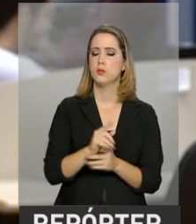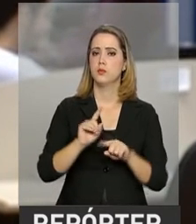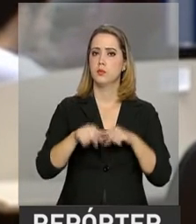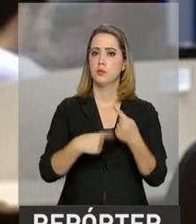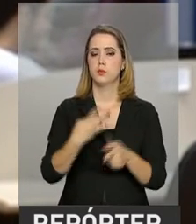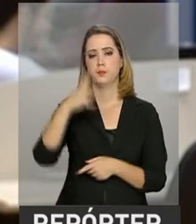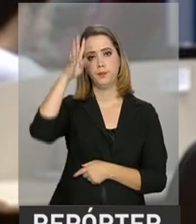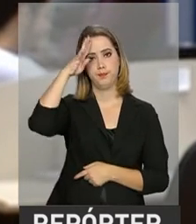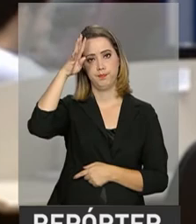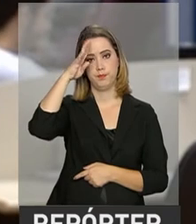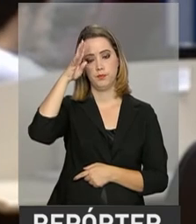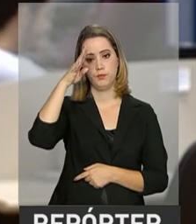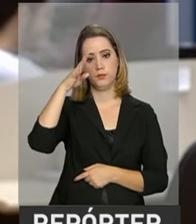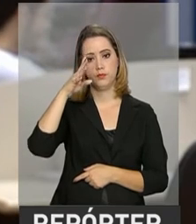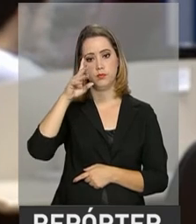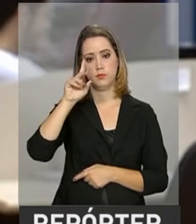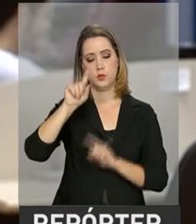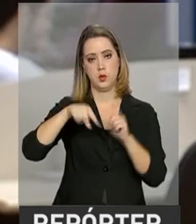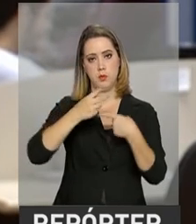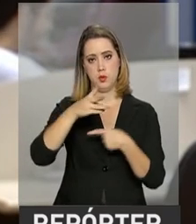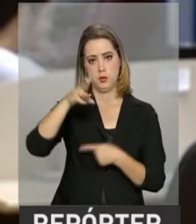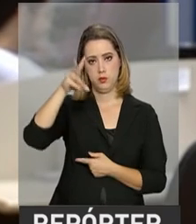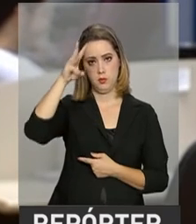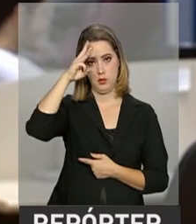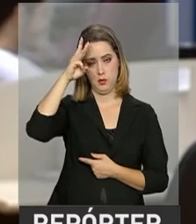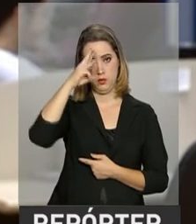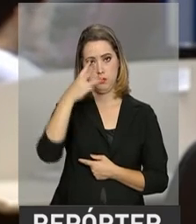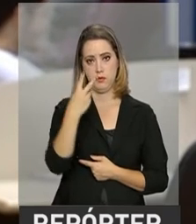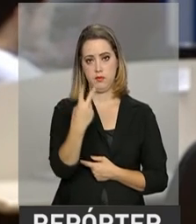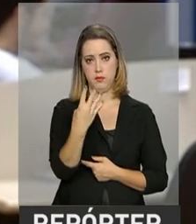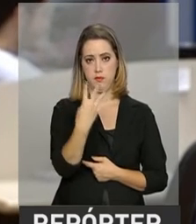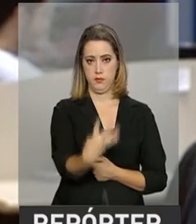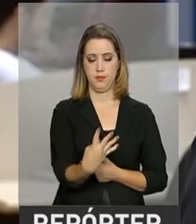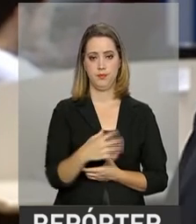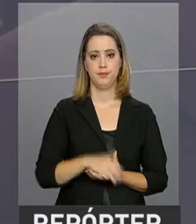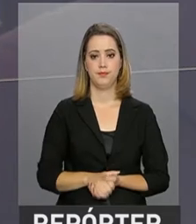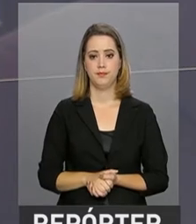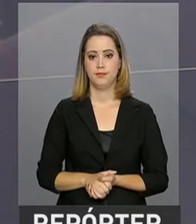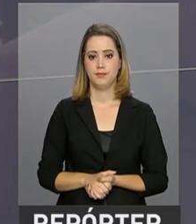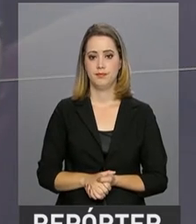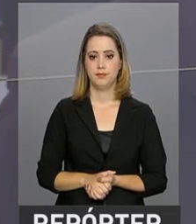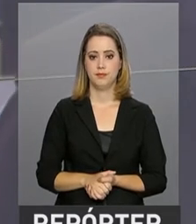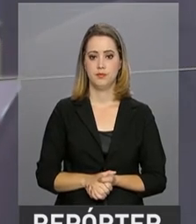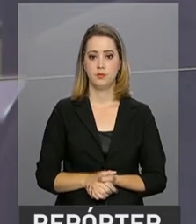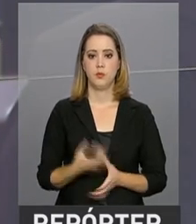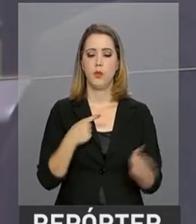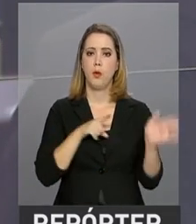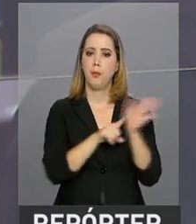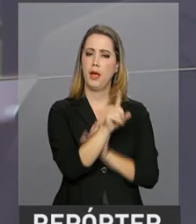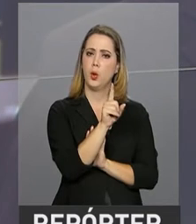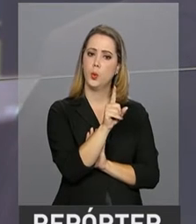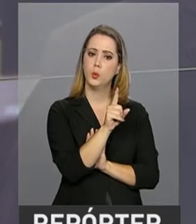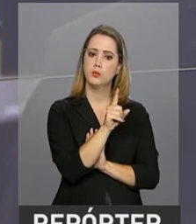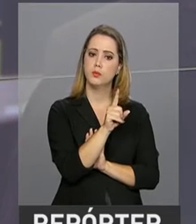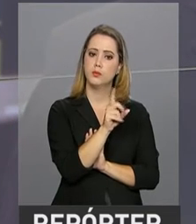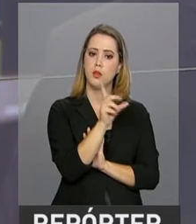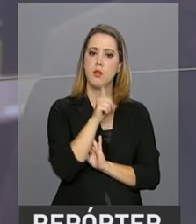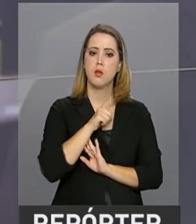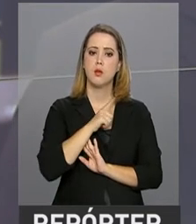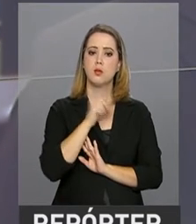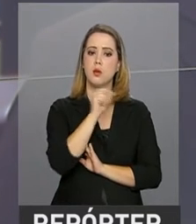próxima quarta-feira, aliás, na próxima terça-feira, dia 24. Roberto. Agora, Zé Luiz, tem mais uma coisa, né? Quem